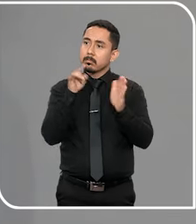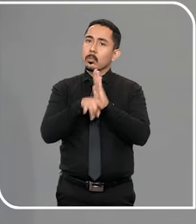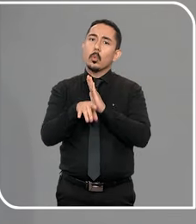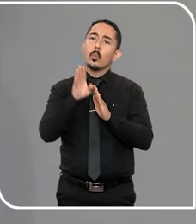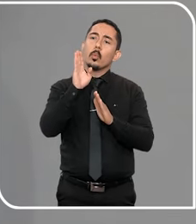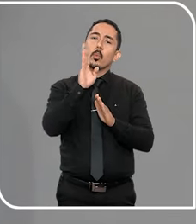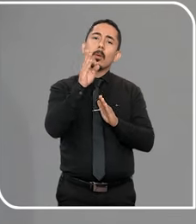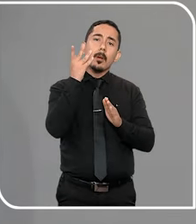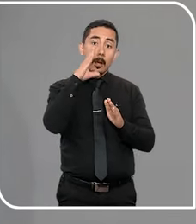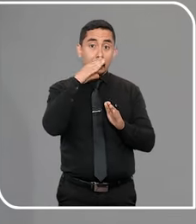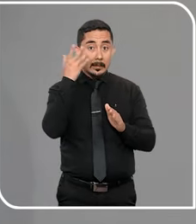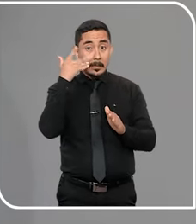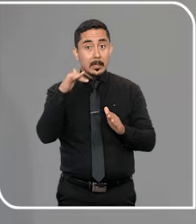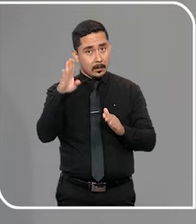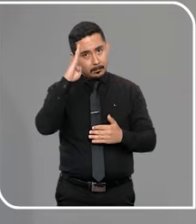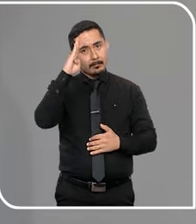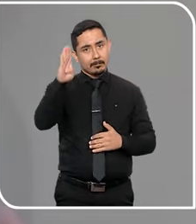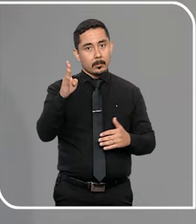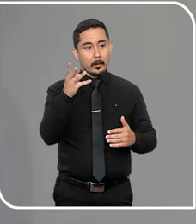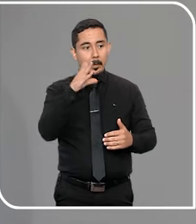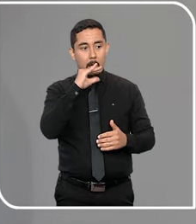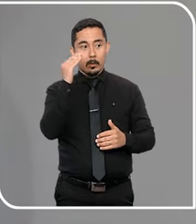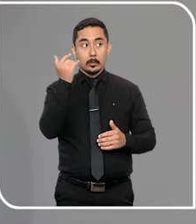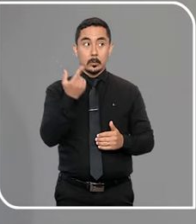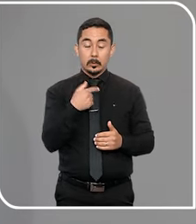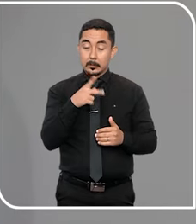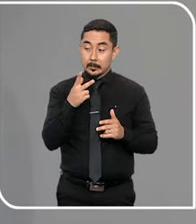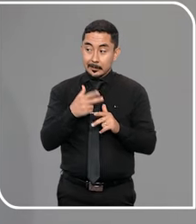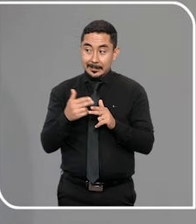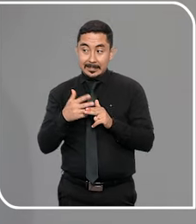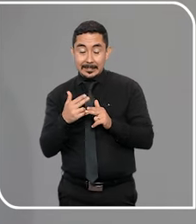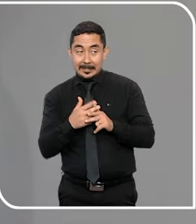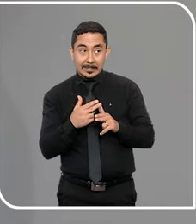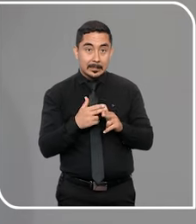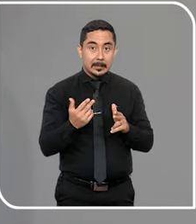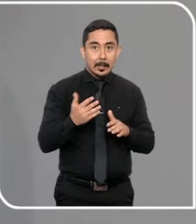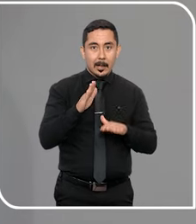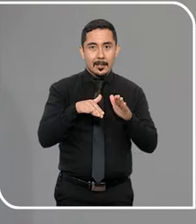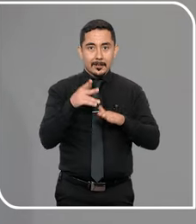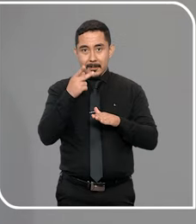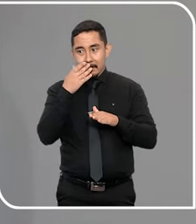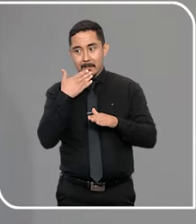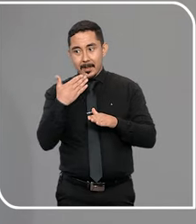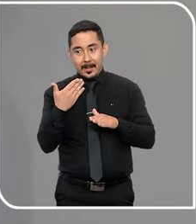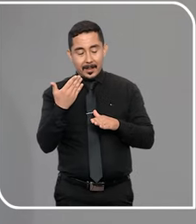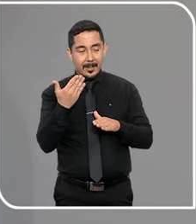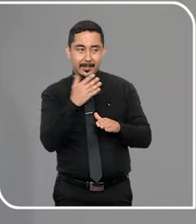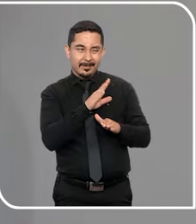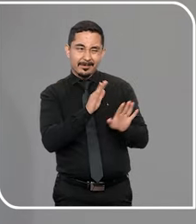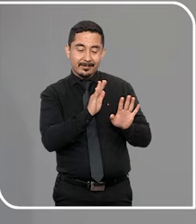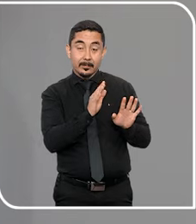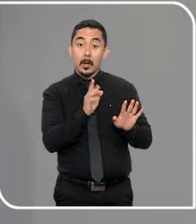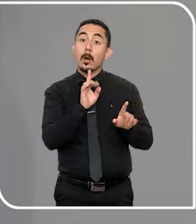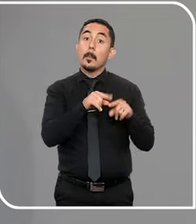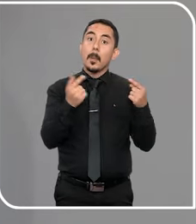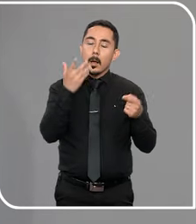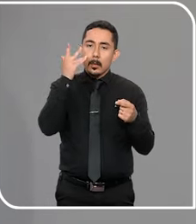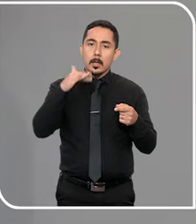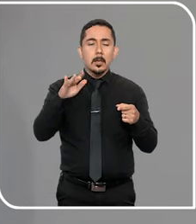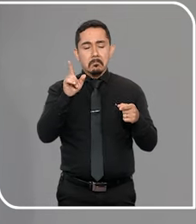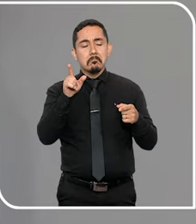perguntar Principalmente as crianças né o adulto tem receio finge de que não tá olhando às vezes pede para alum olhar